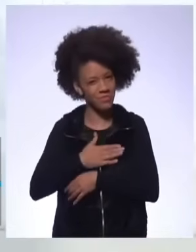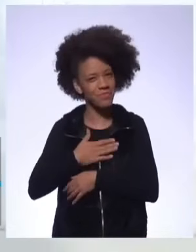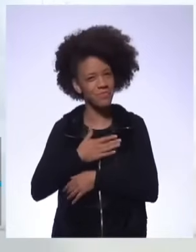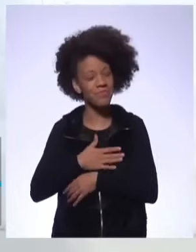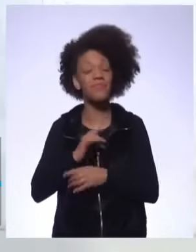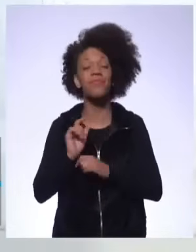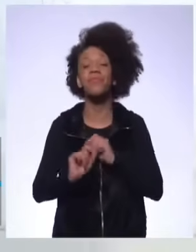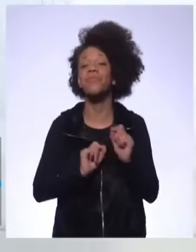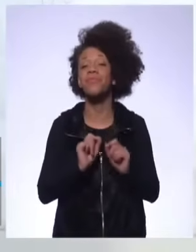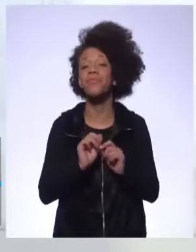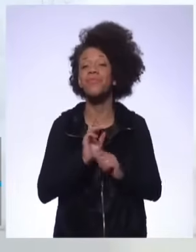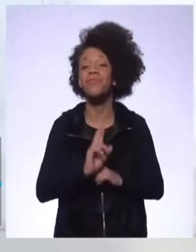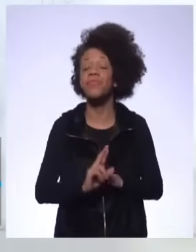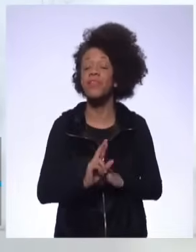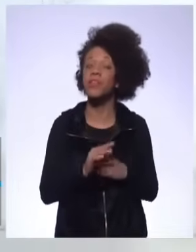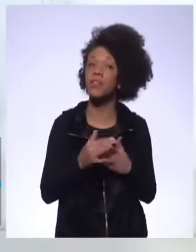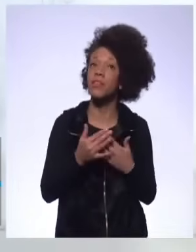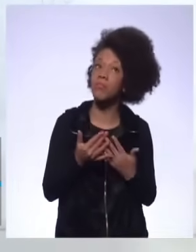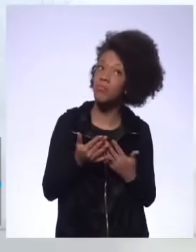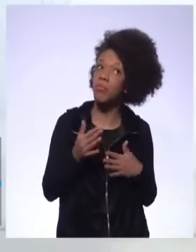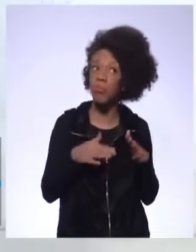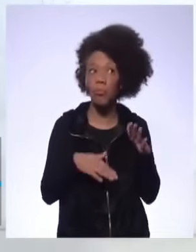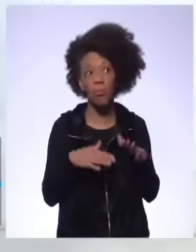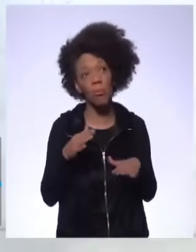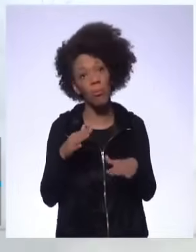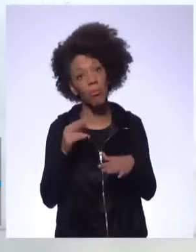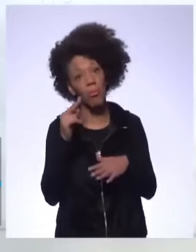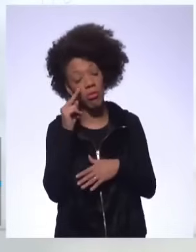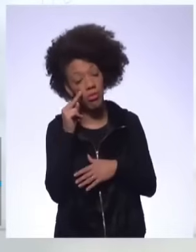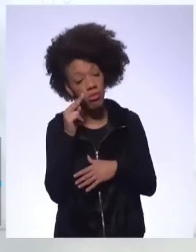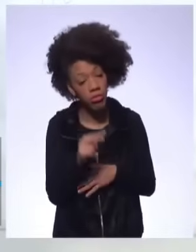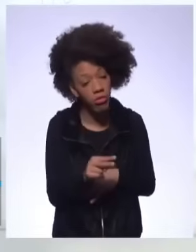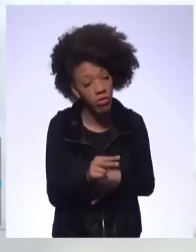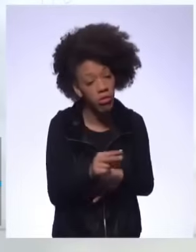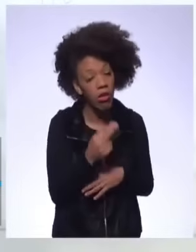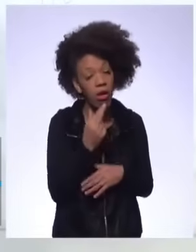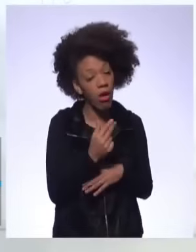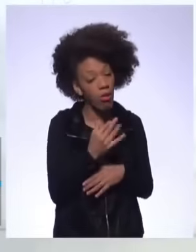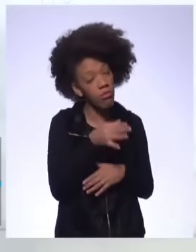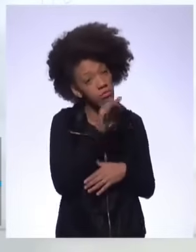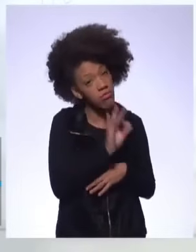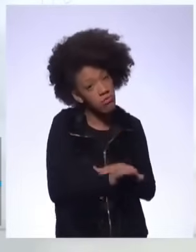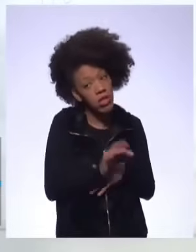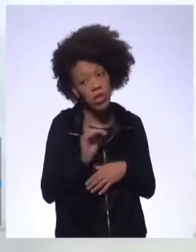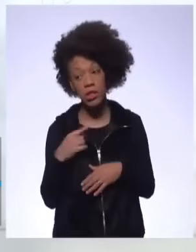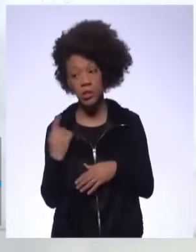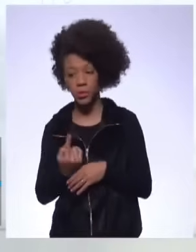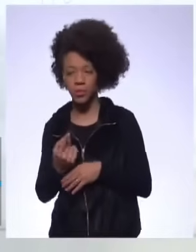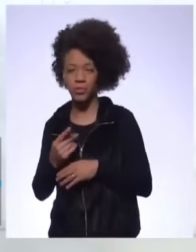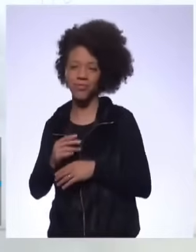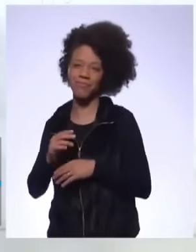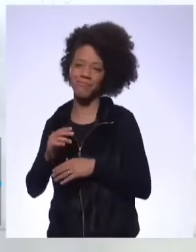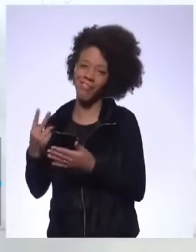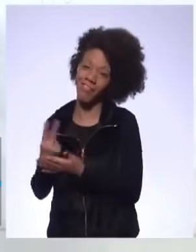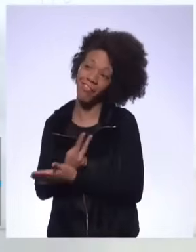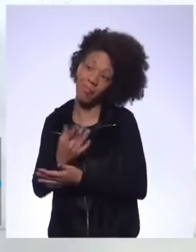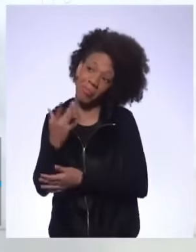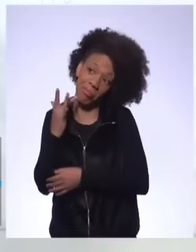Ele falou assim, ó, talvez eles estejam enxergando as cores certas e nós as erradas. Sei